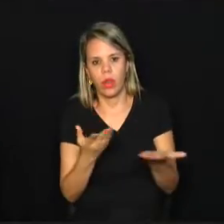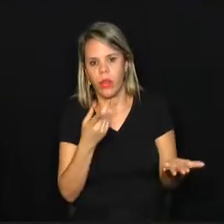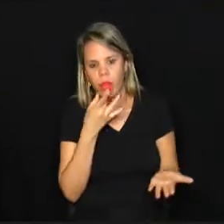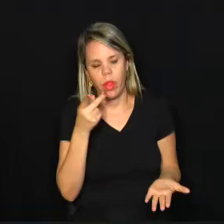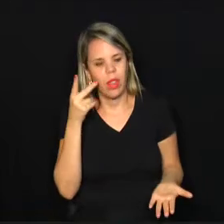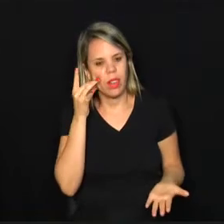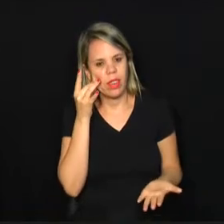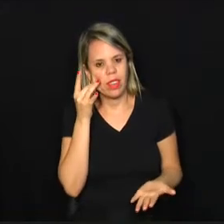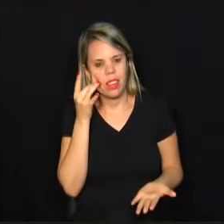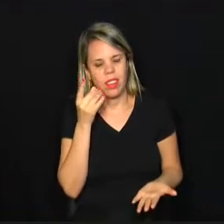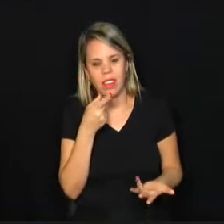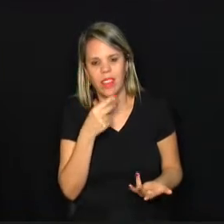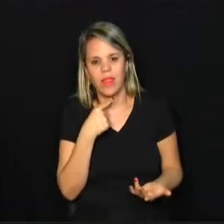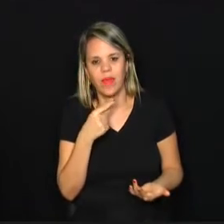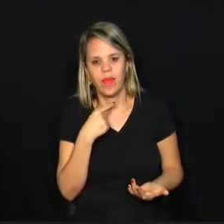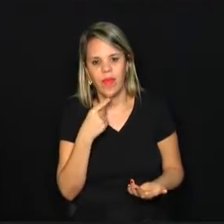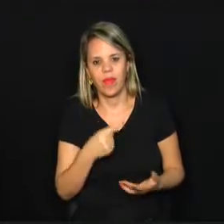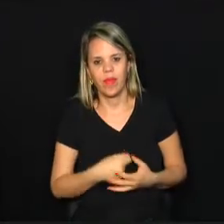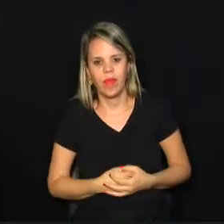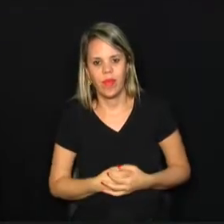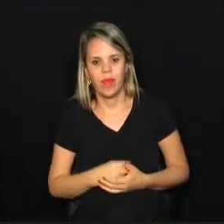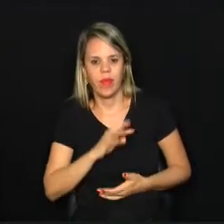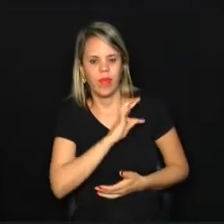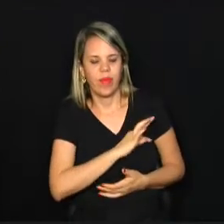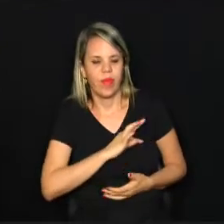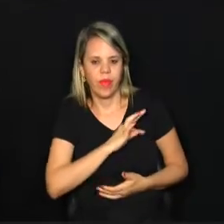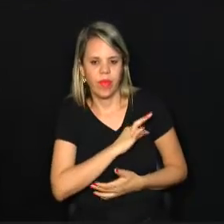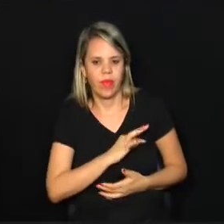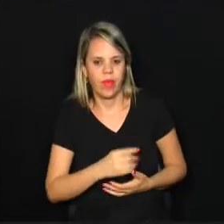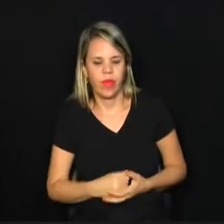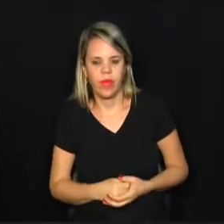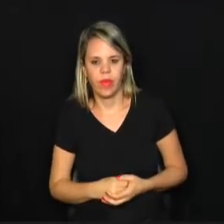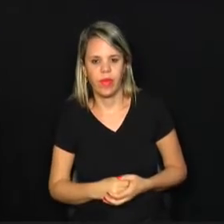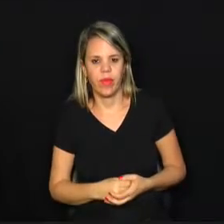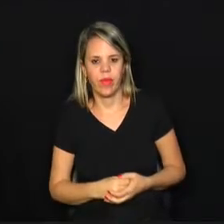presentes quiserem alguns esclarecimentos técnicos mais específicos.